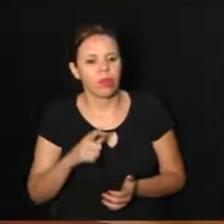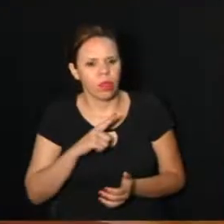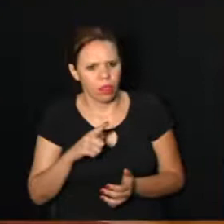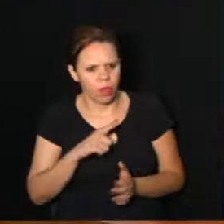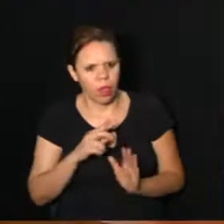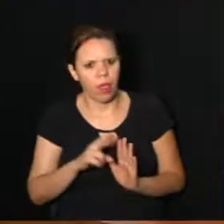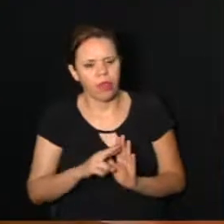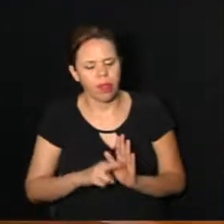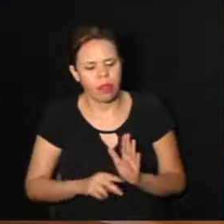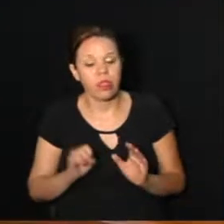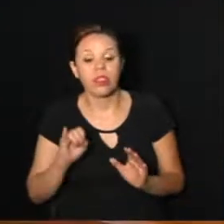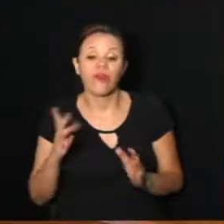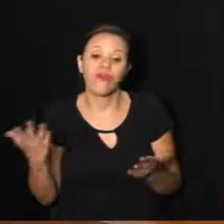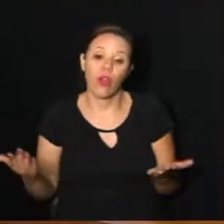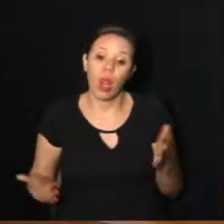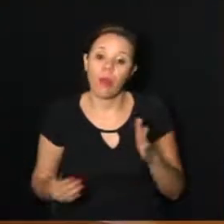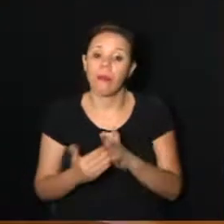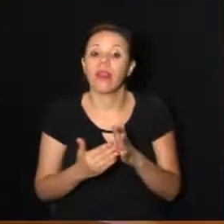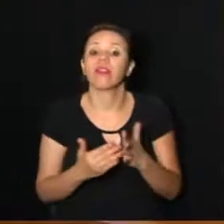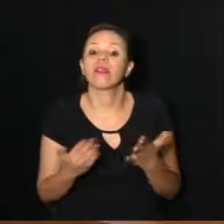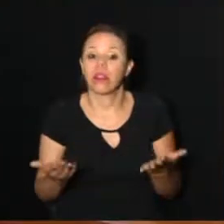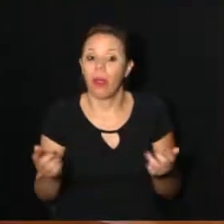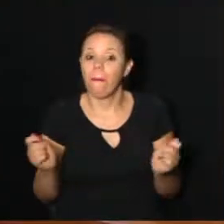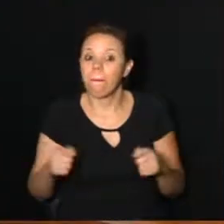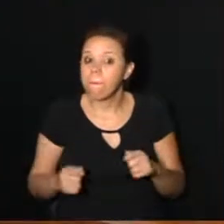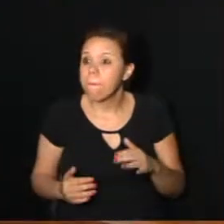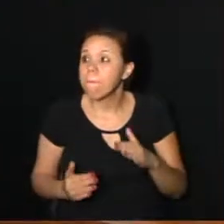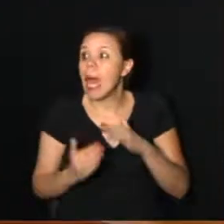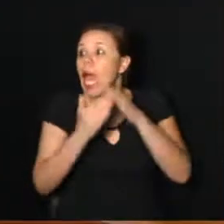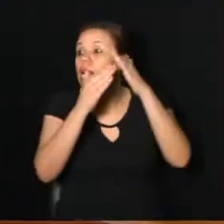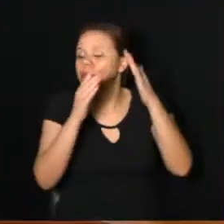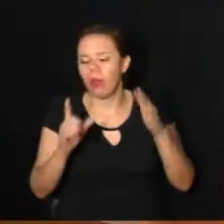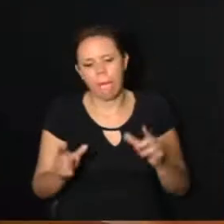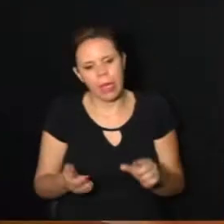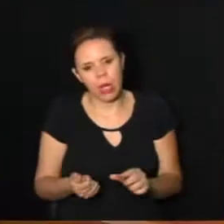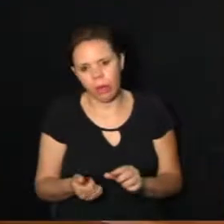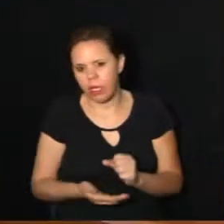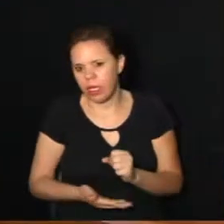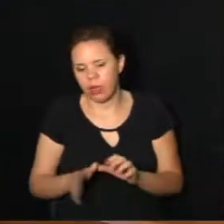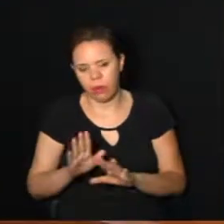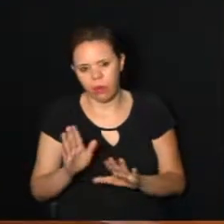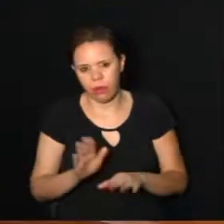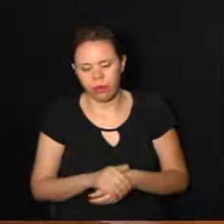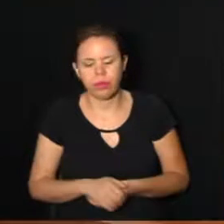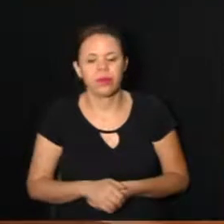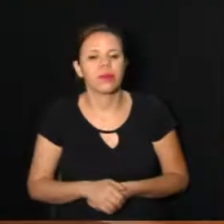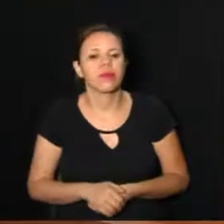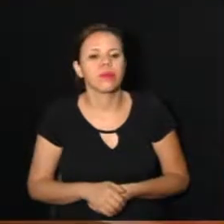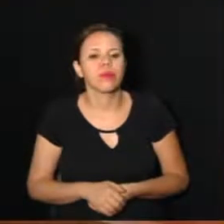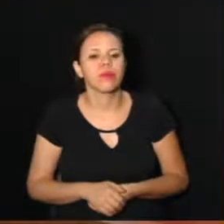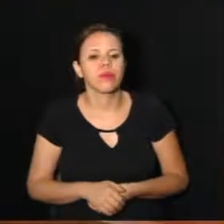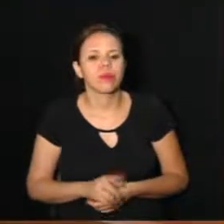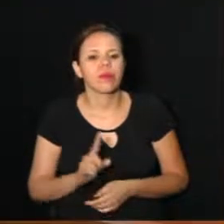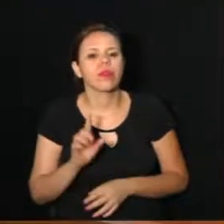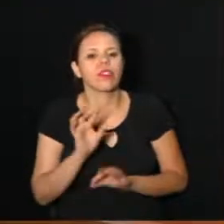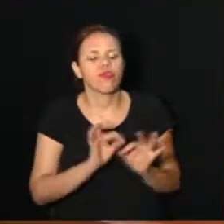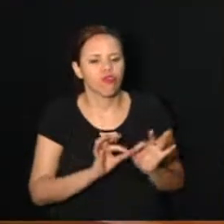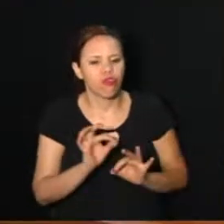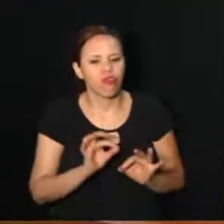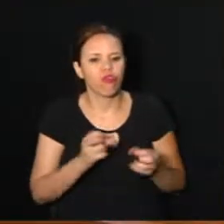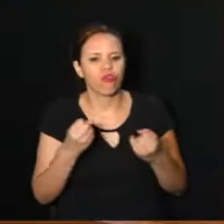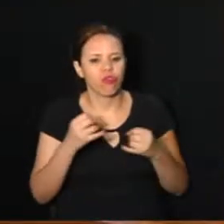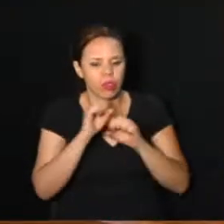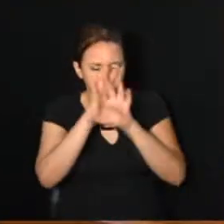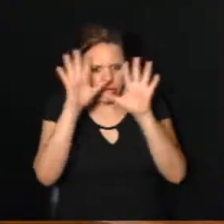for para limitar, que limite ao máximo, né? Ou seja, vou pelo máximo e não pelo mínimo, né? Não pelo mínimo. Que é a justificativa dos